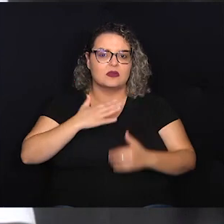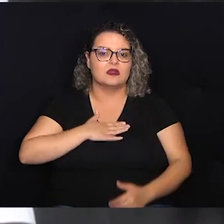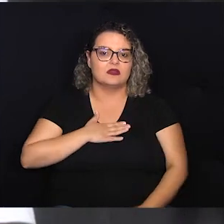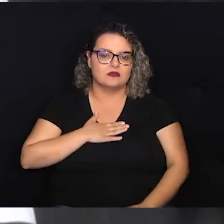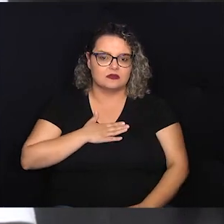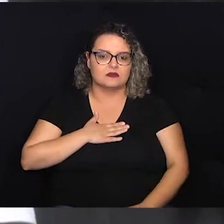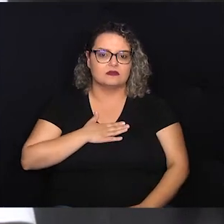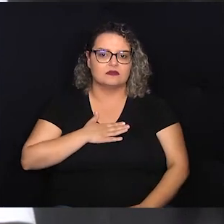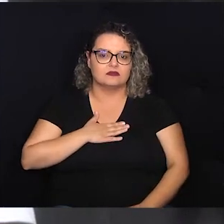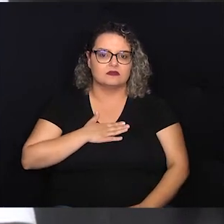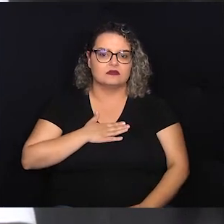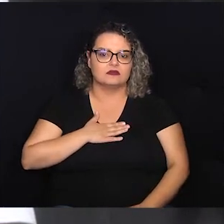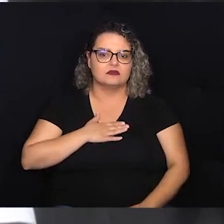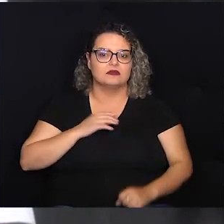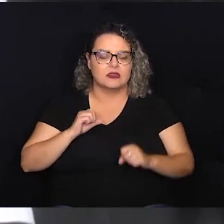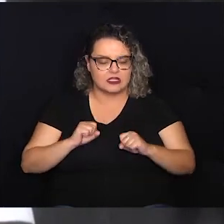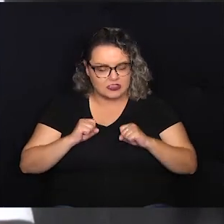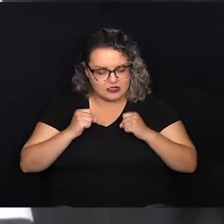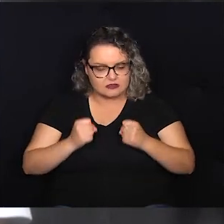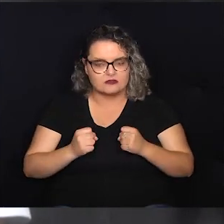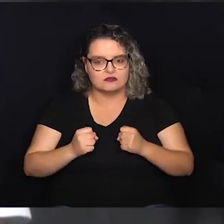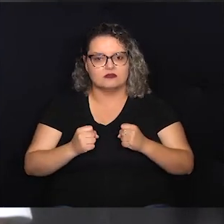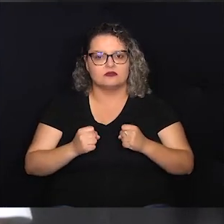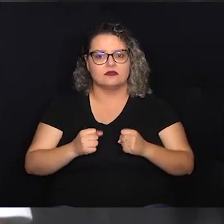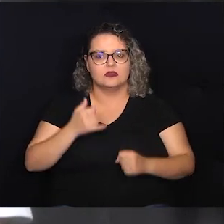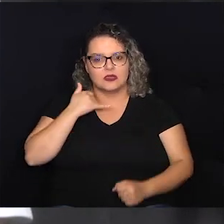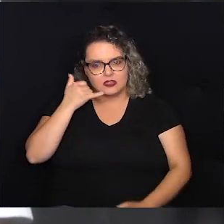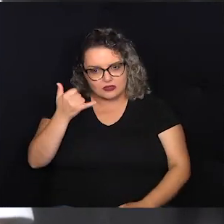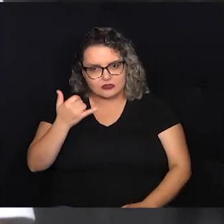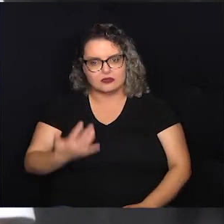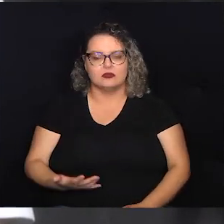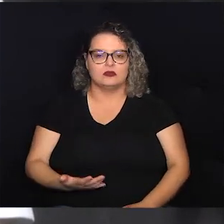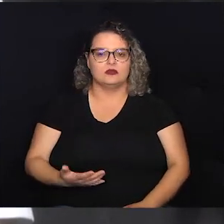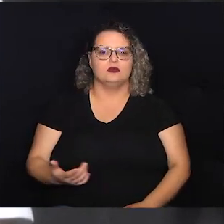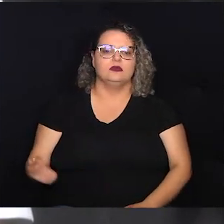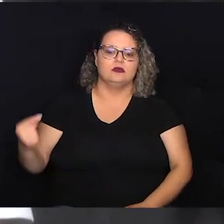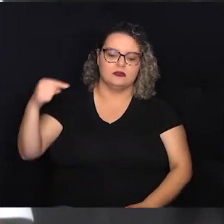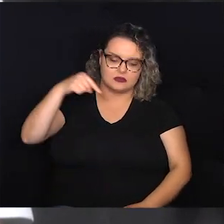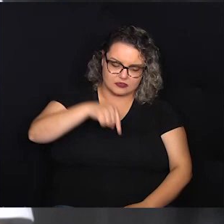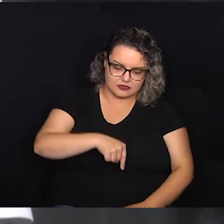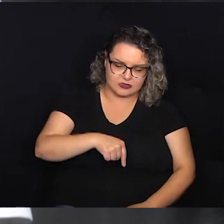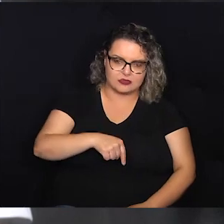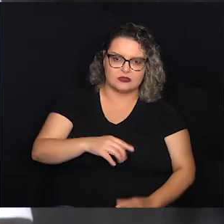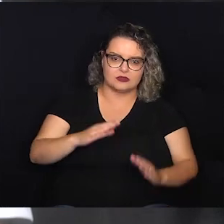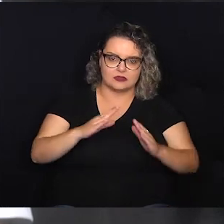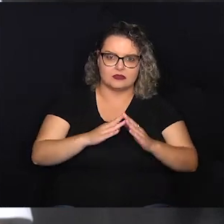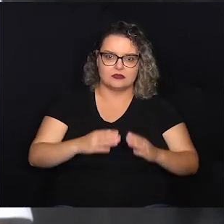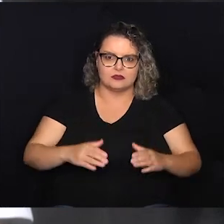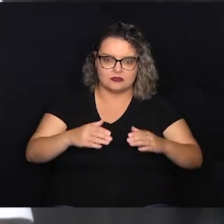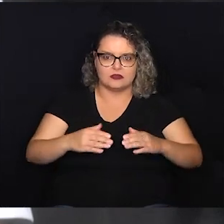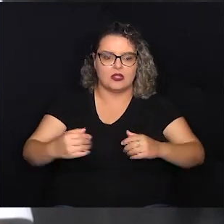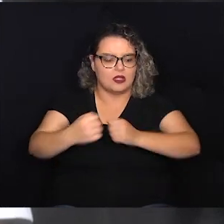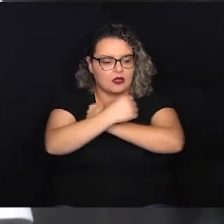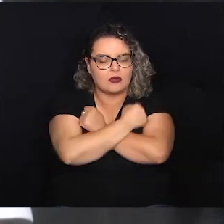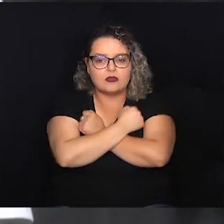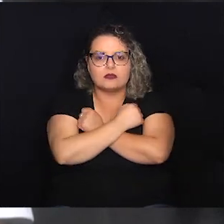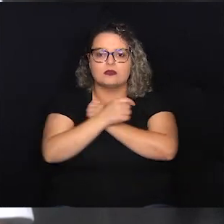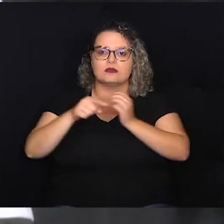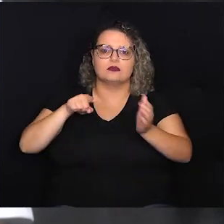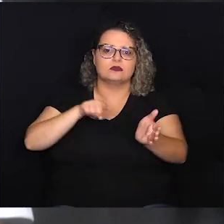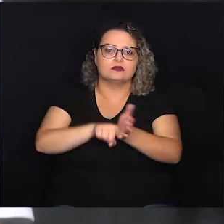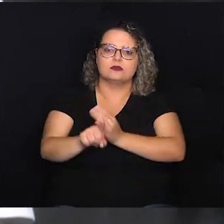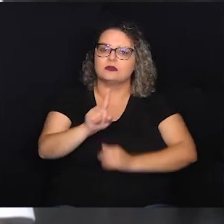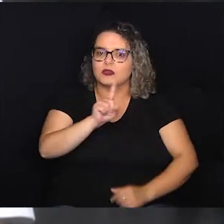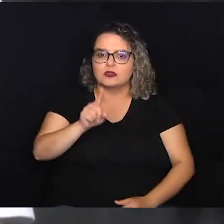mim. E ela relutou e ligou. Você veio, colocou o gás, abraçou ela,